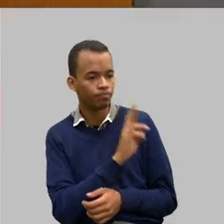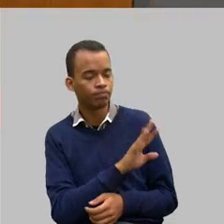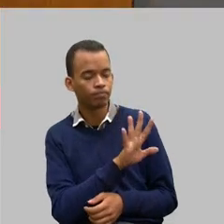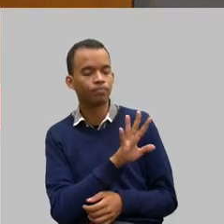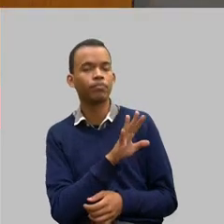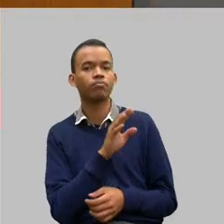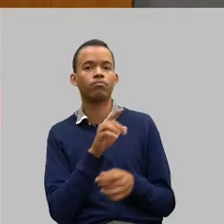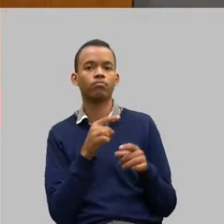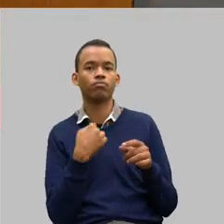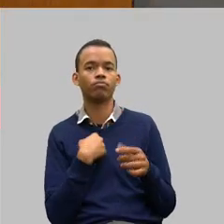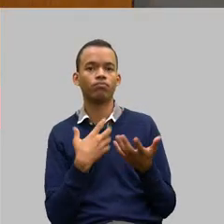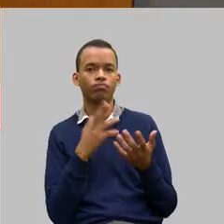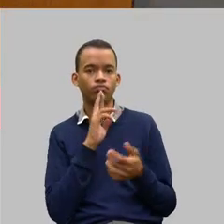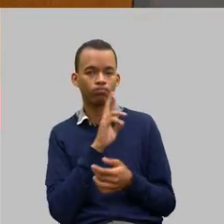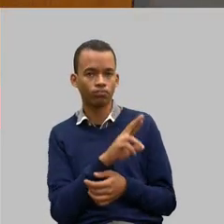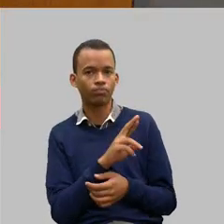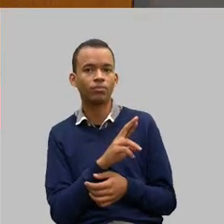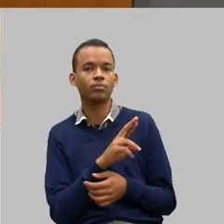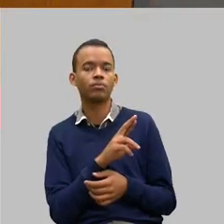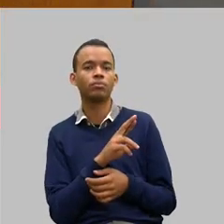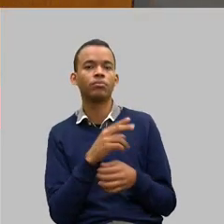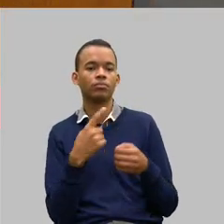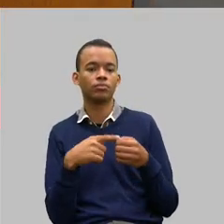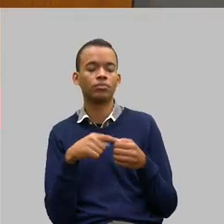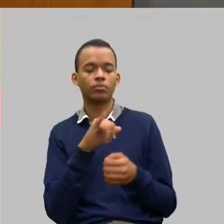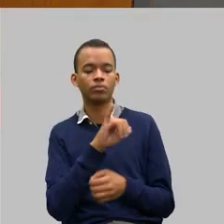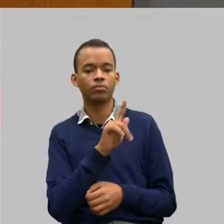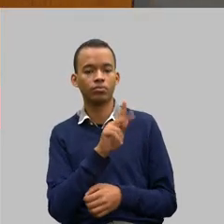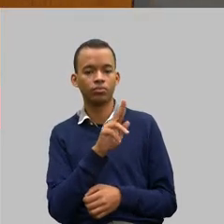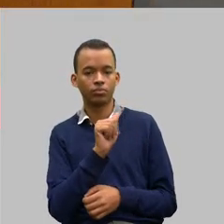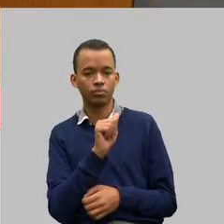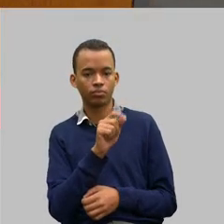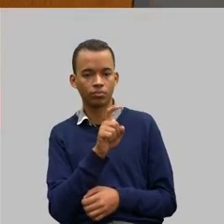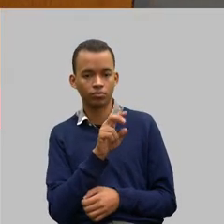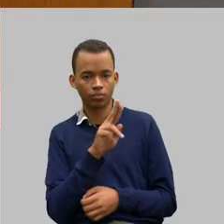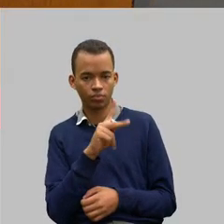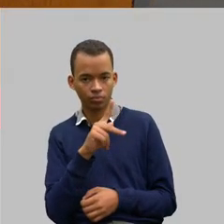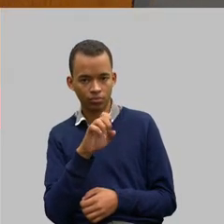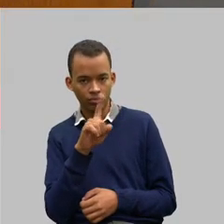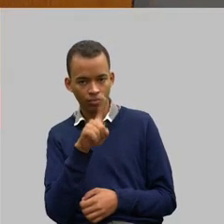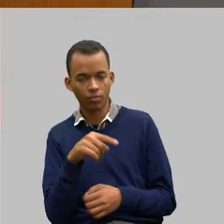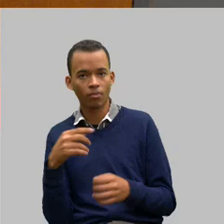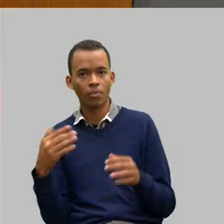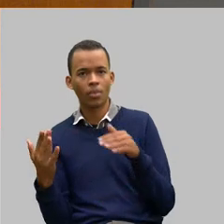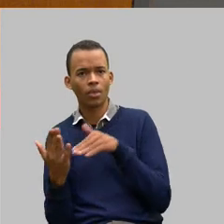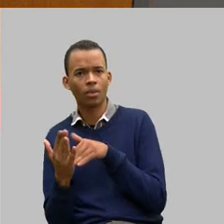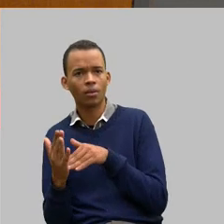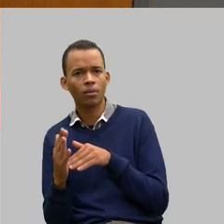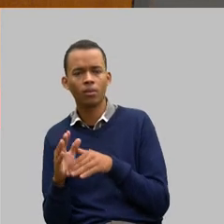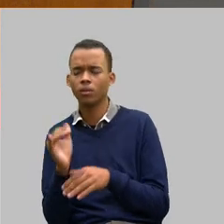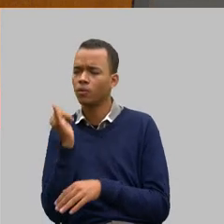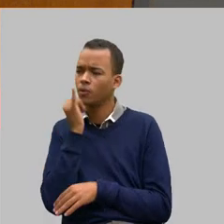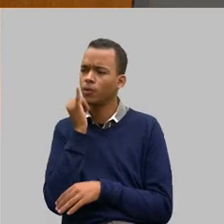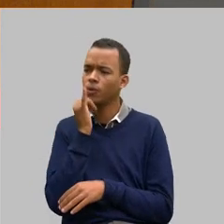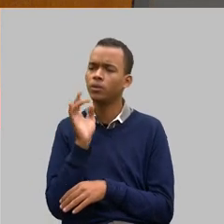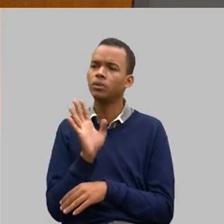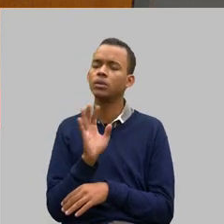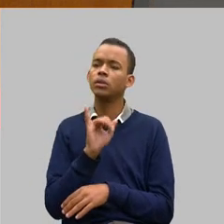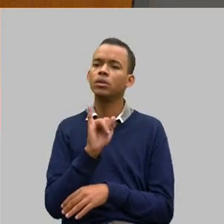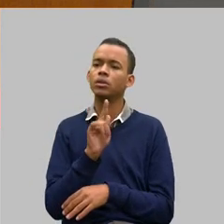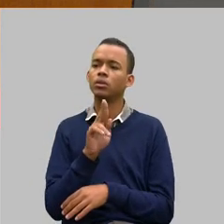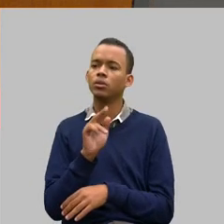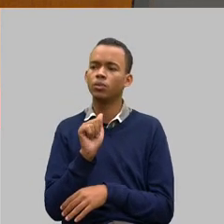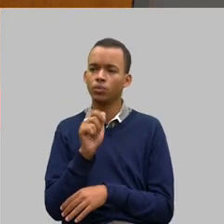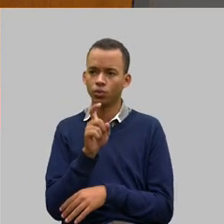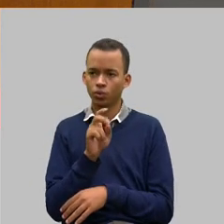uma questão do Senhor Guaxupé até a divisa né Nova Rezende nãoé é divisa de